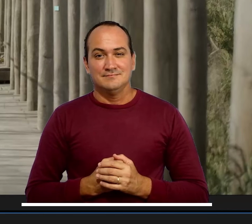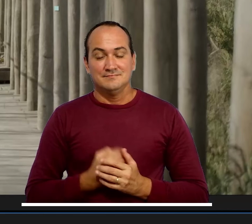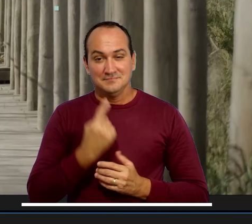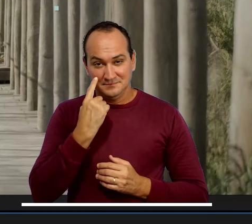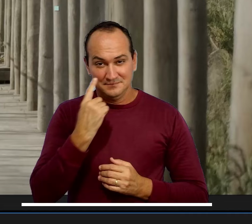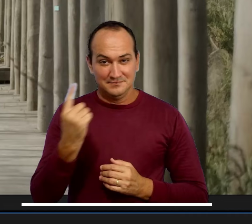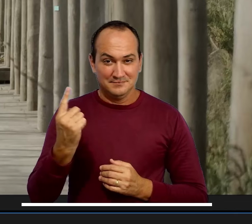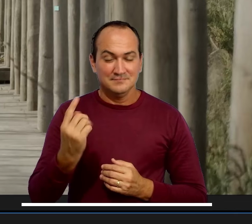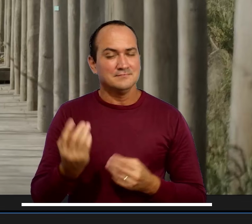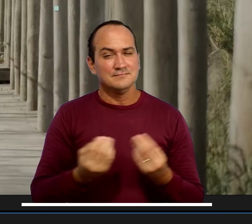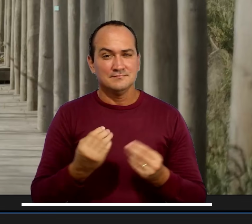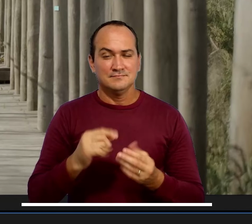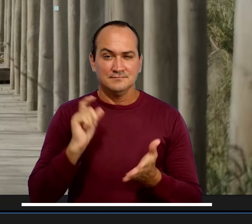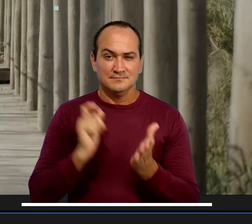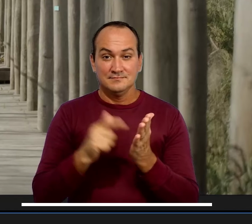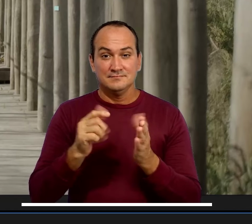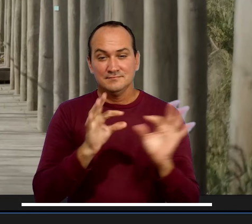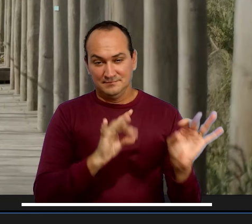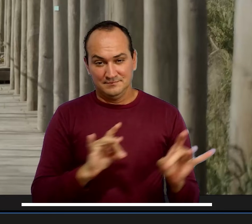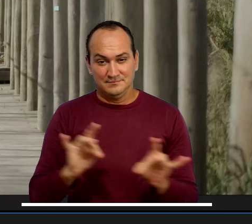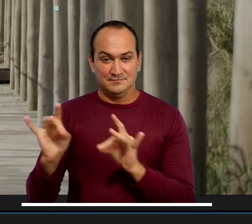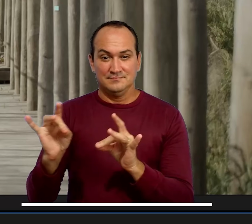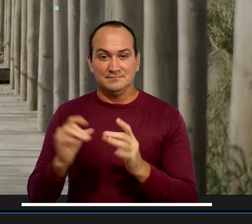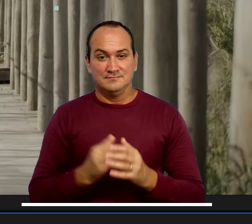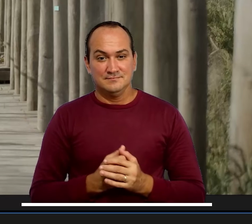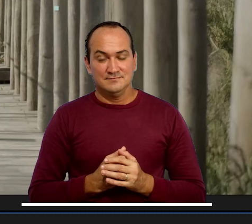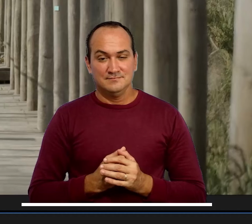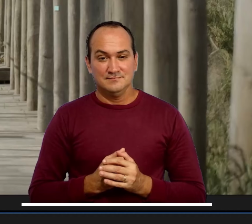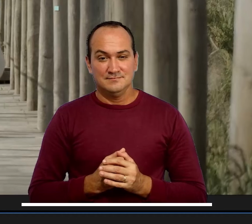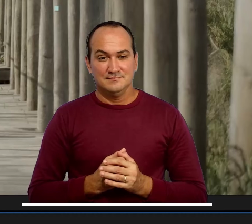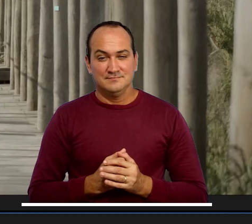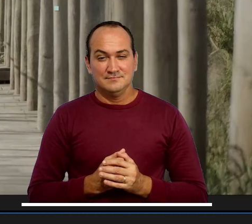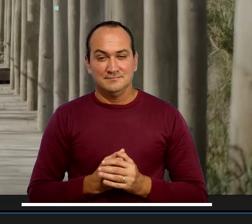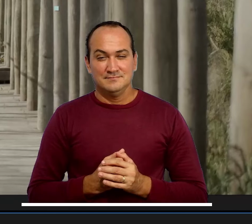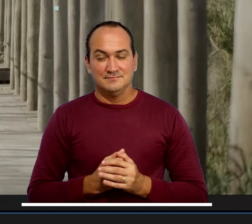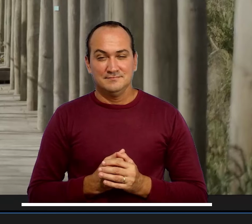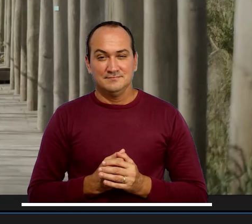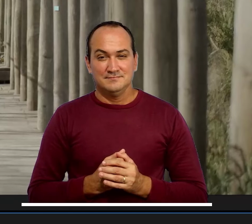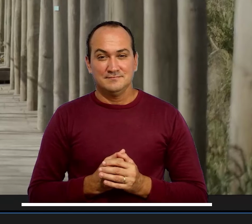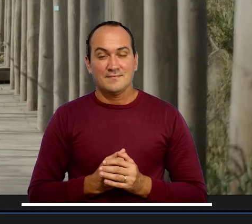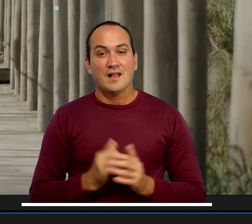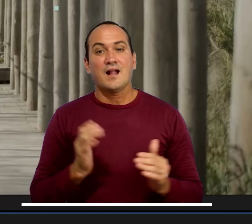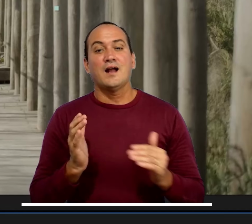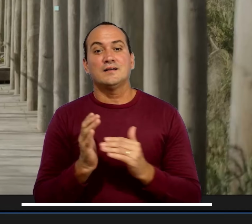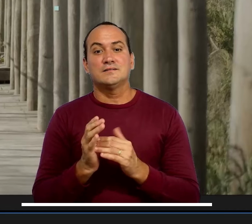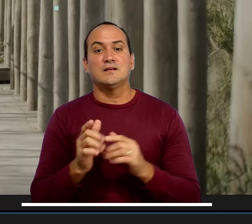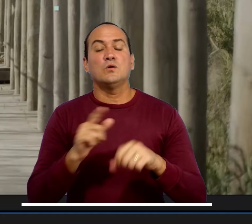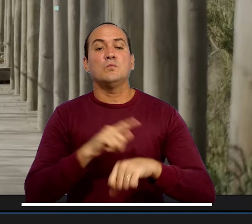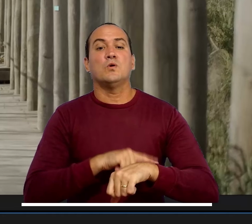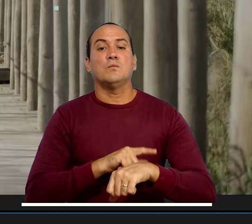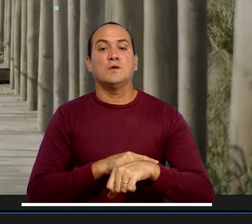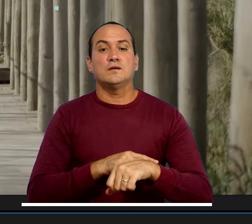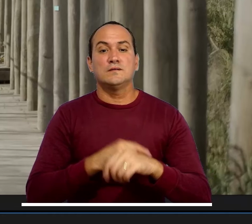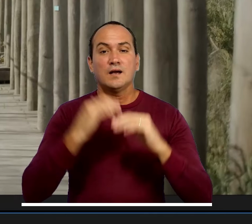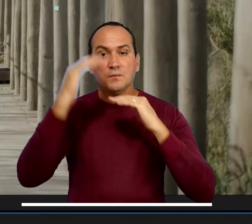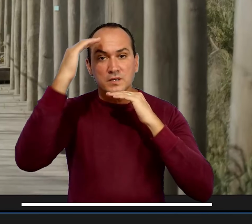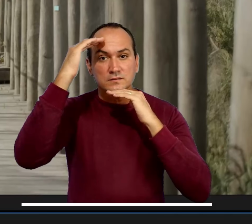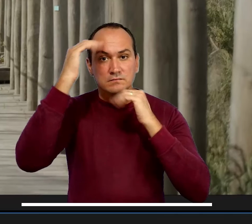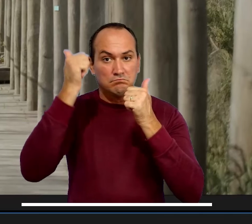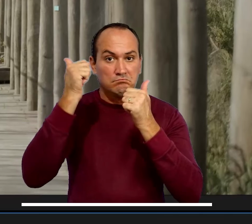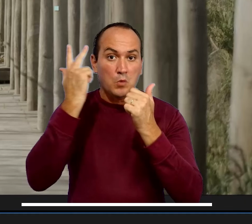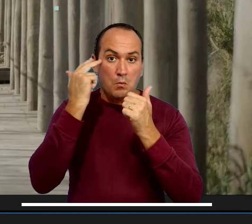aqui, ó. Só que eu vou clicar e arrastar, ó. Aqui, ó. Estou arrastando o tempo até o instante em que a cabeça dele